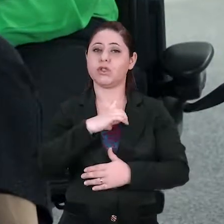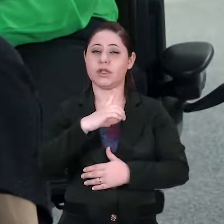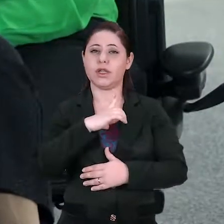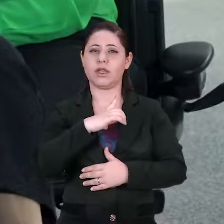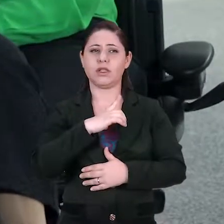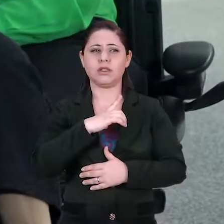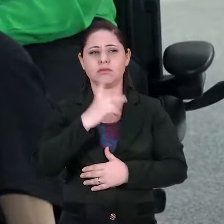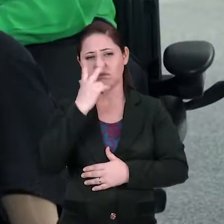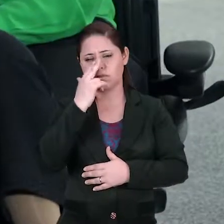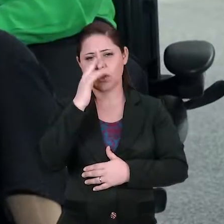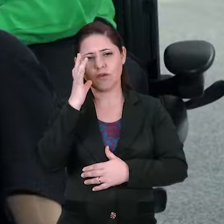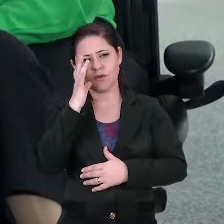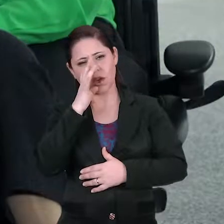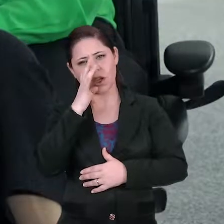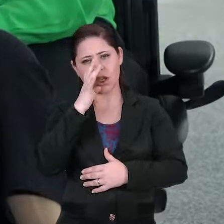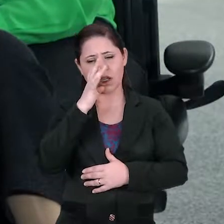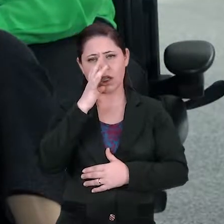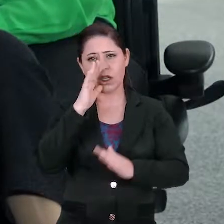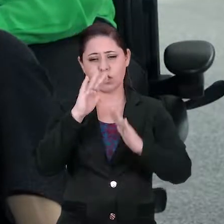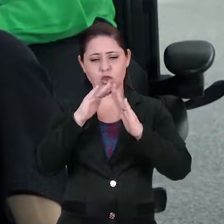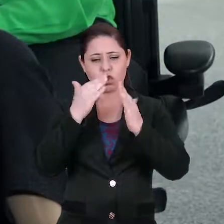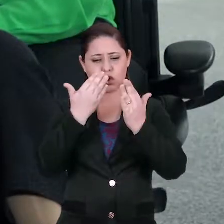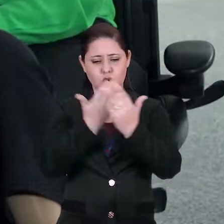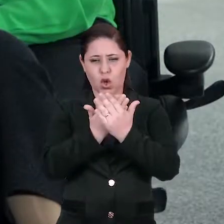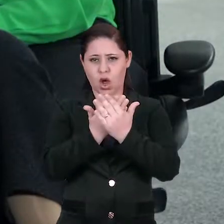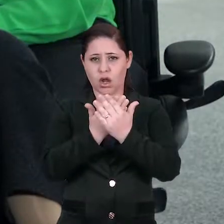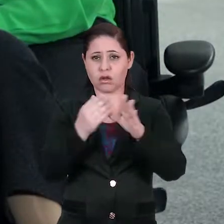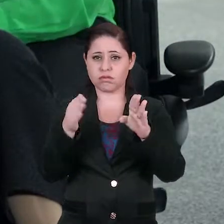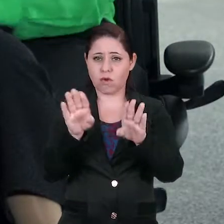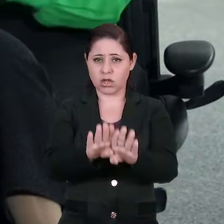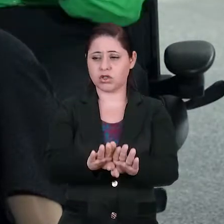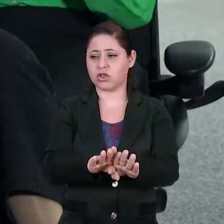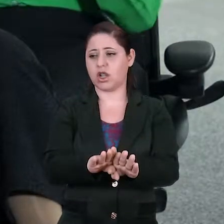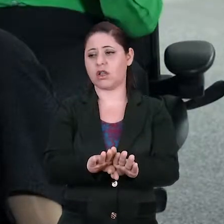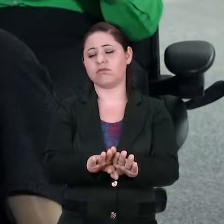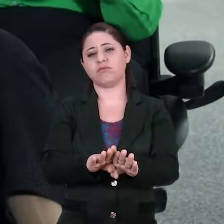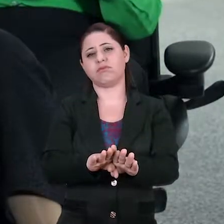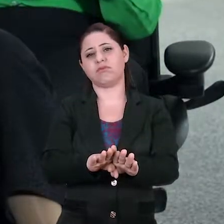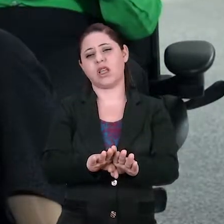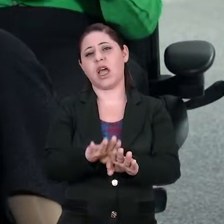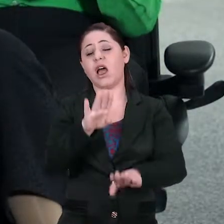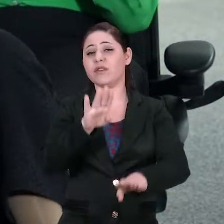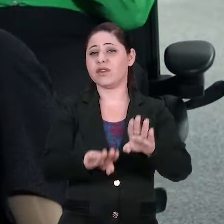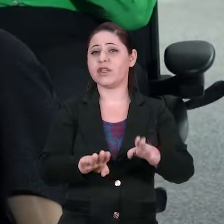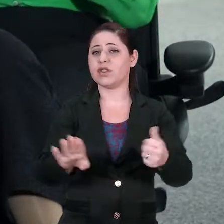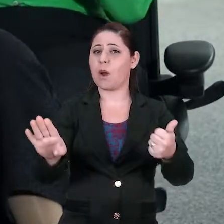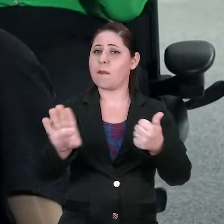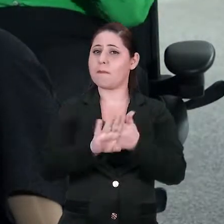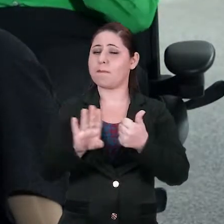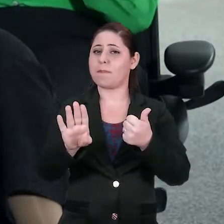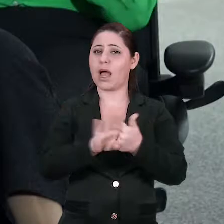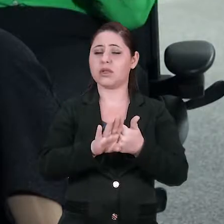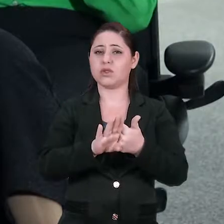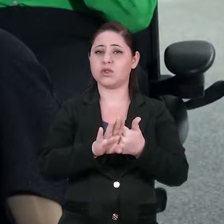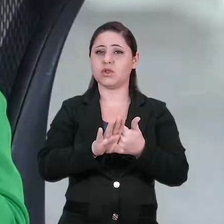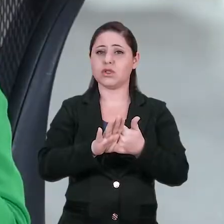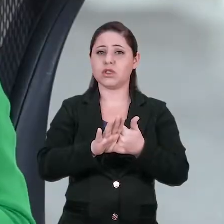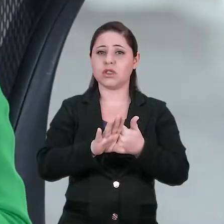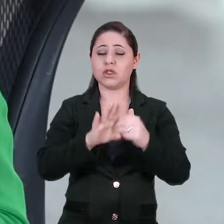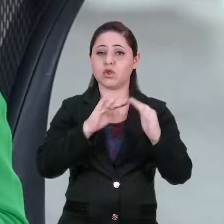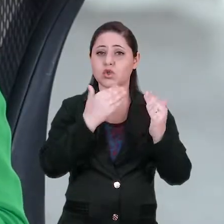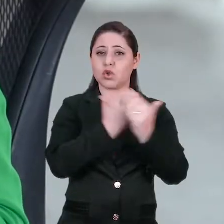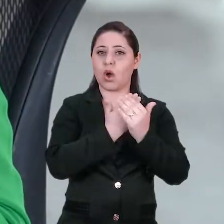fico agastada quando eu vejo as nossas escolas fechadas no final de semana. Às vezes há um bairro, Benhur, que a escola é o único